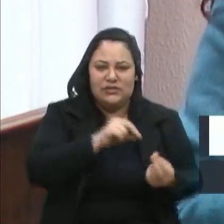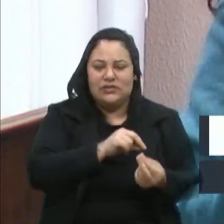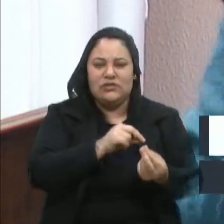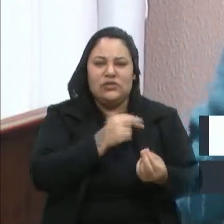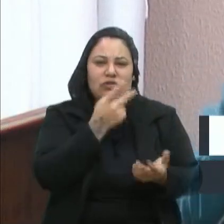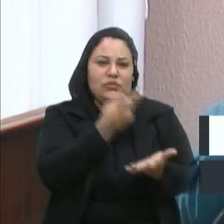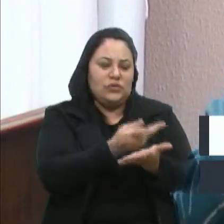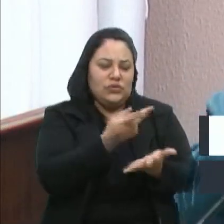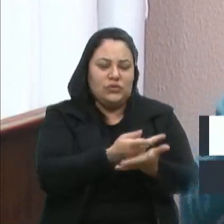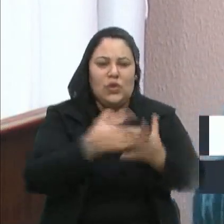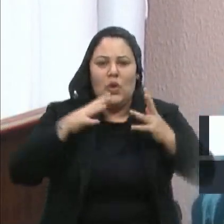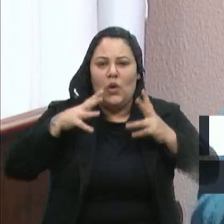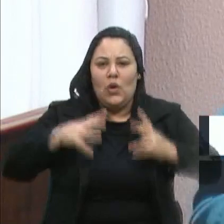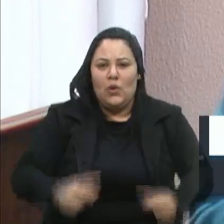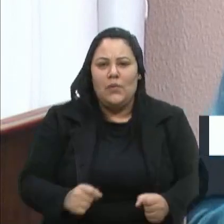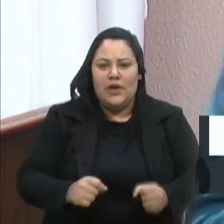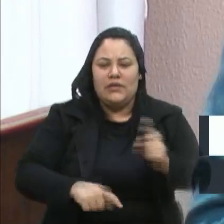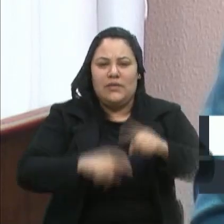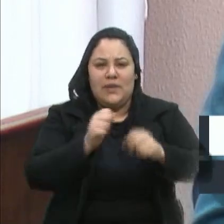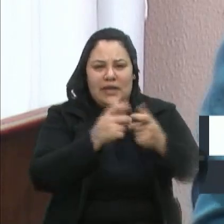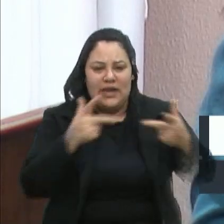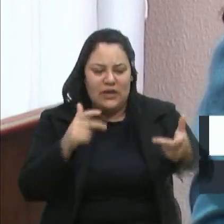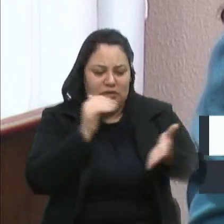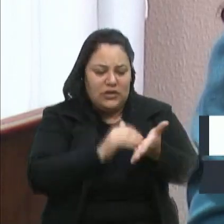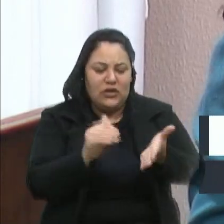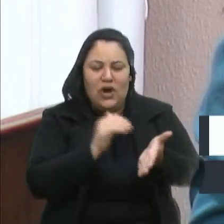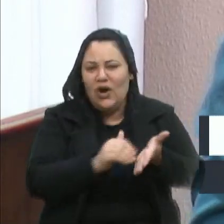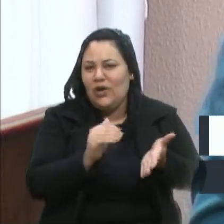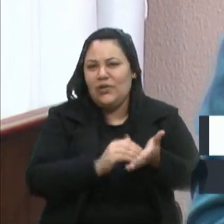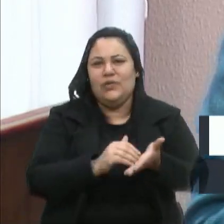materiais de escritório, papelaria, linha automotiva,